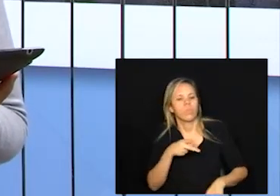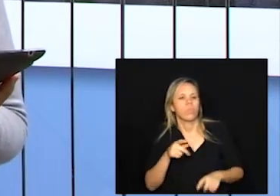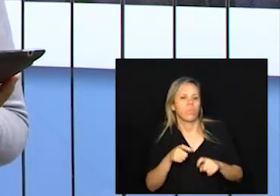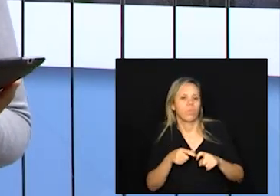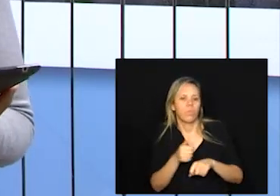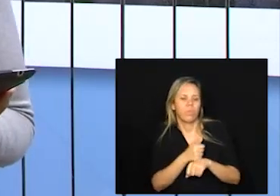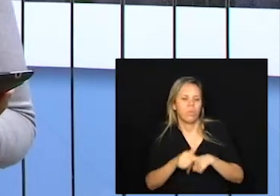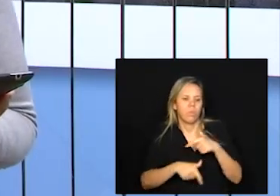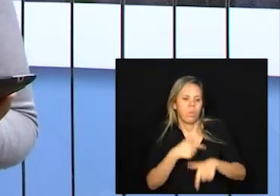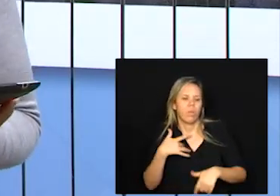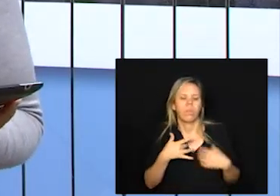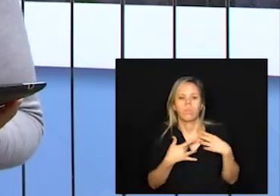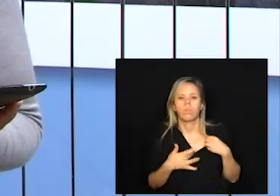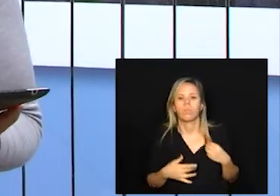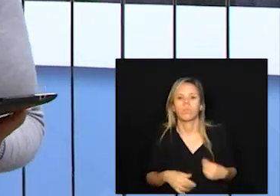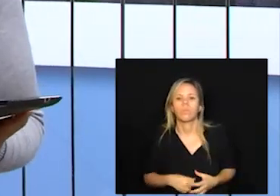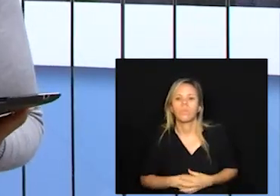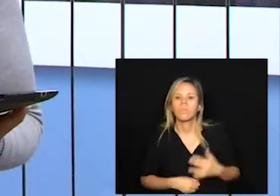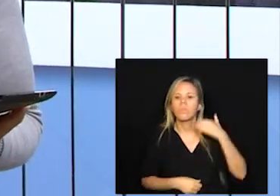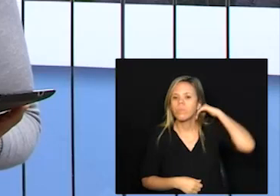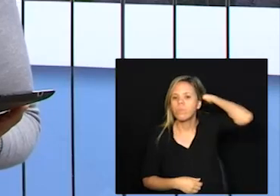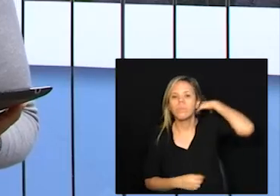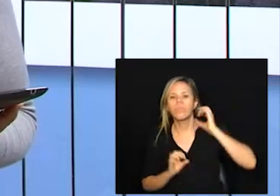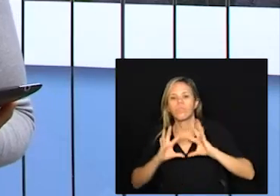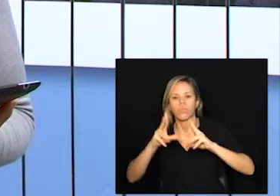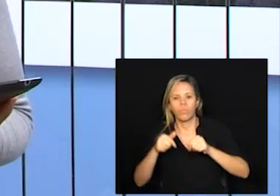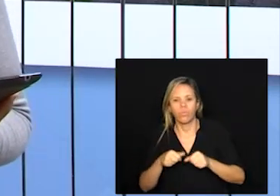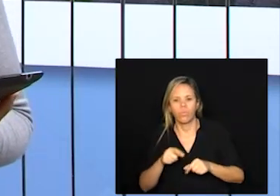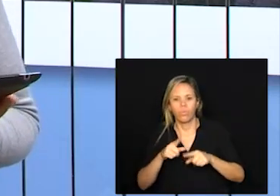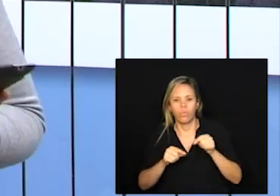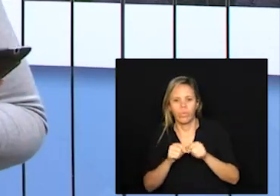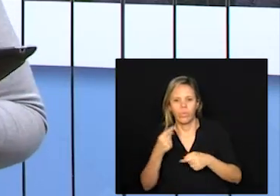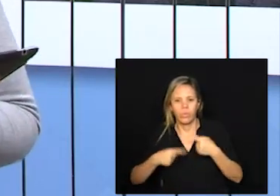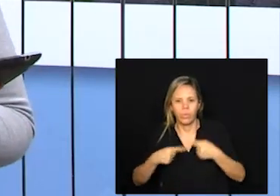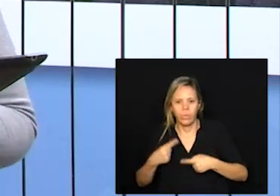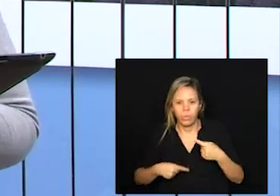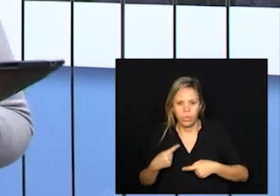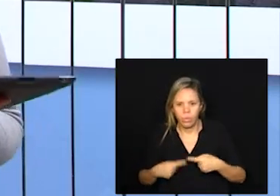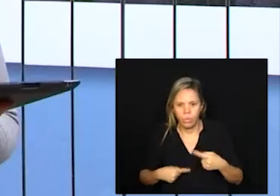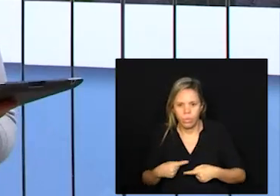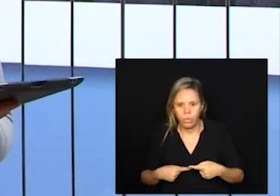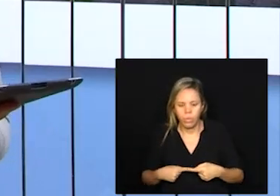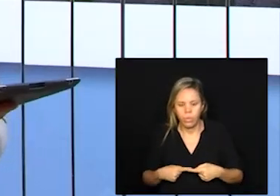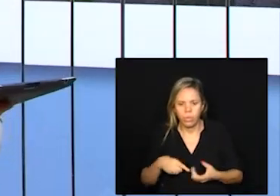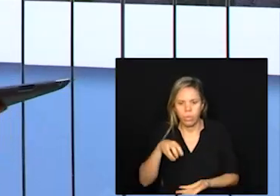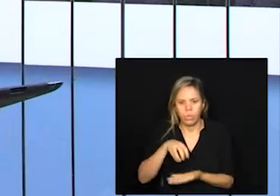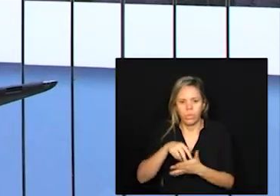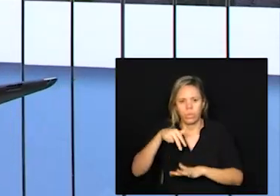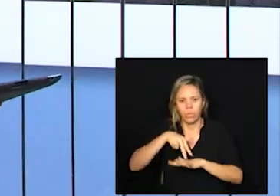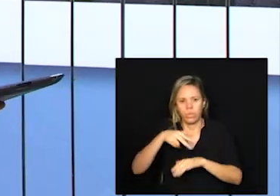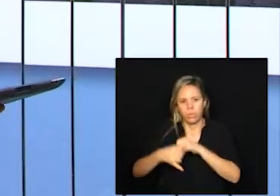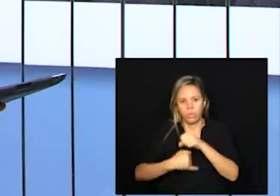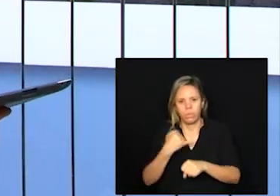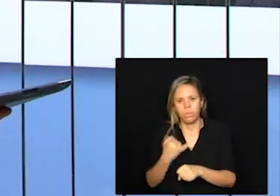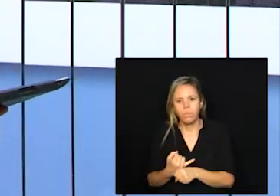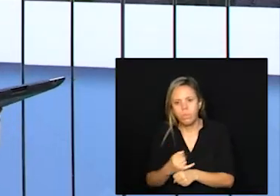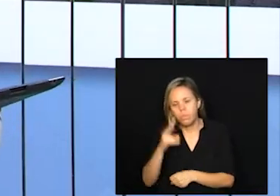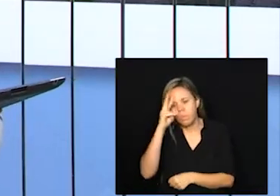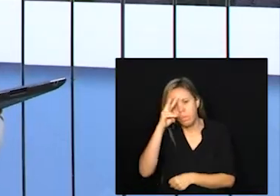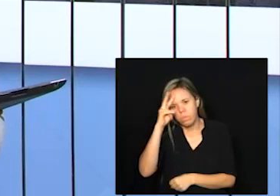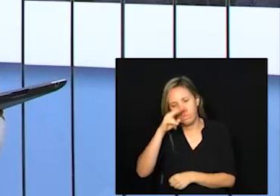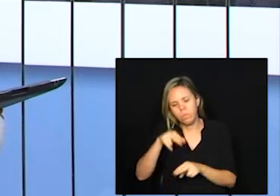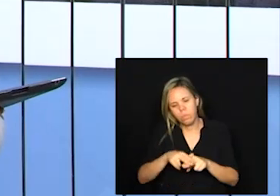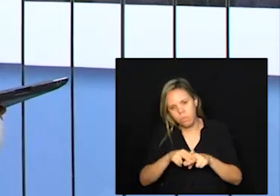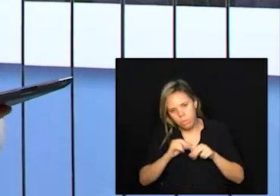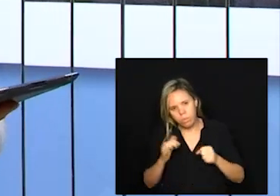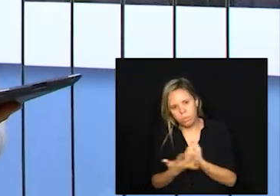na saúde, enfim. Todas essas matérias serão discutidas pela tribuna virtual. Lembrando que, por conta